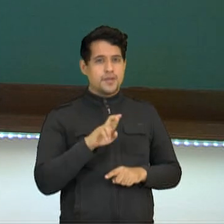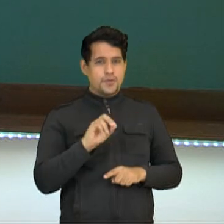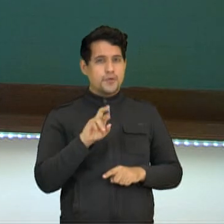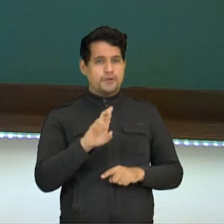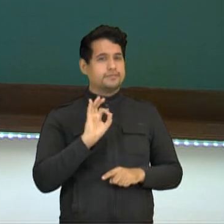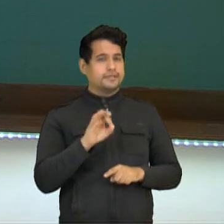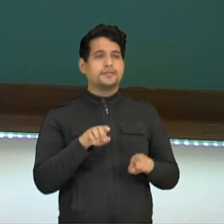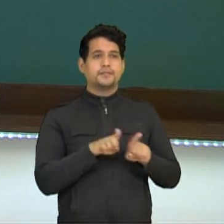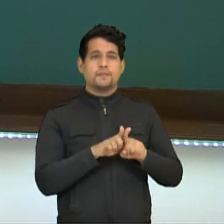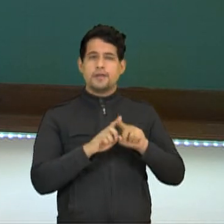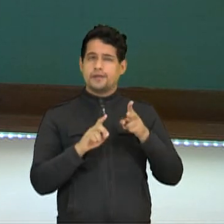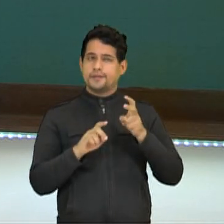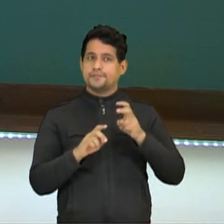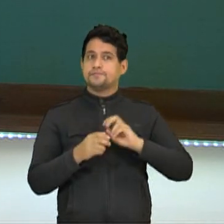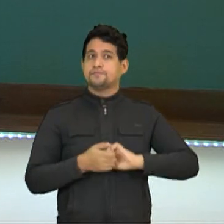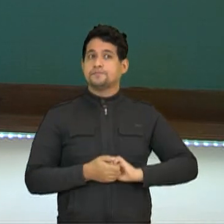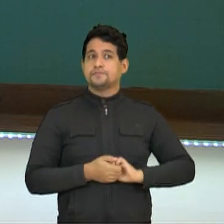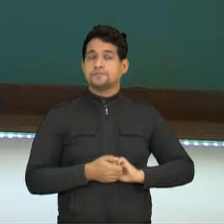lamp,